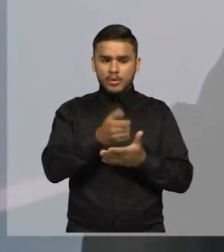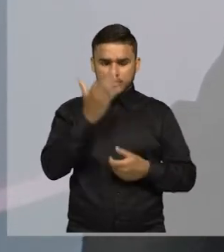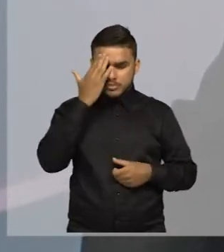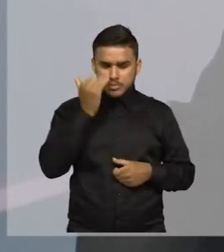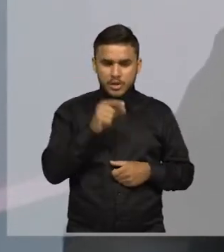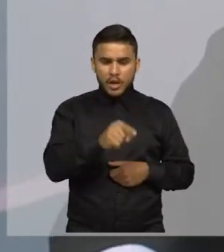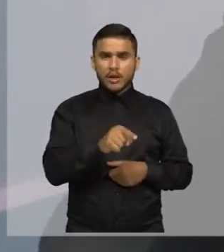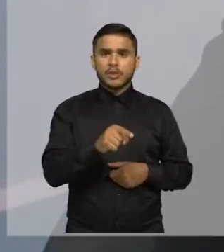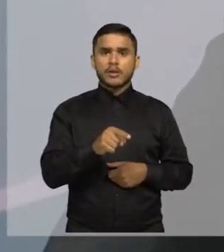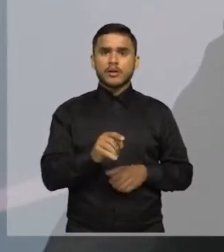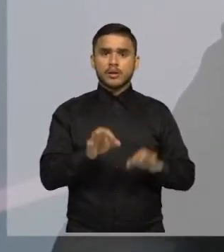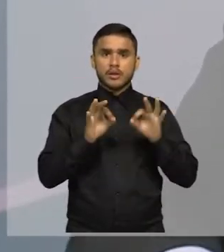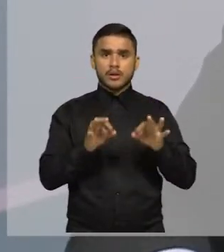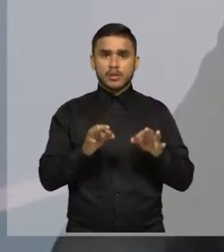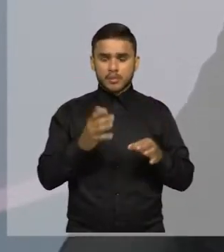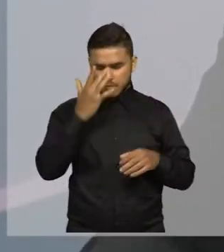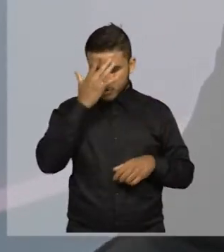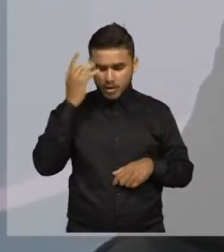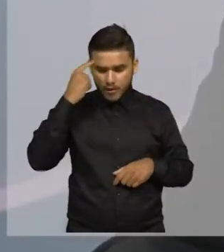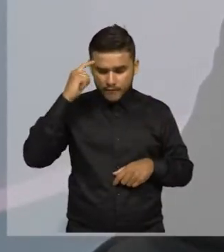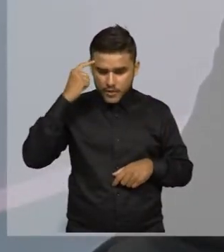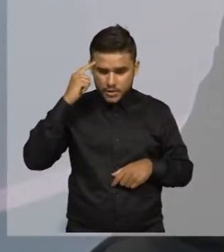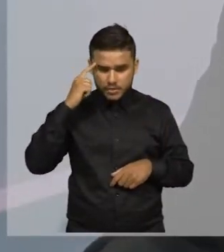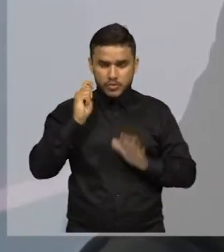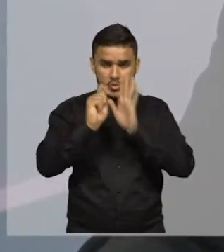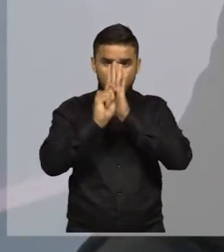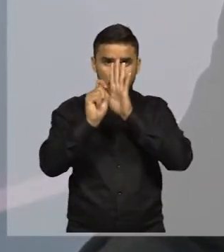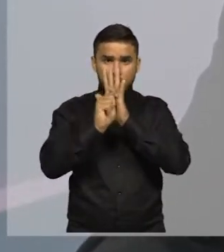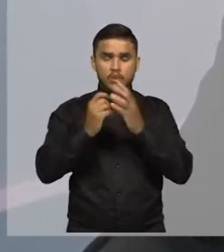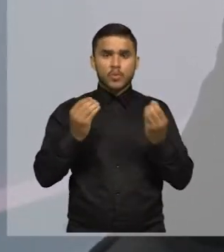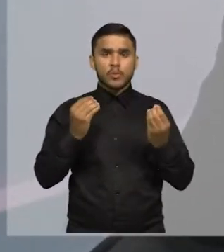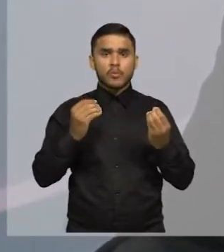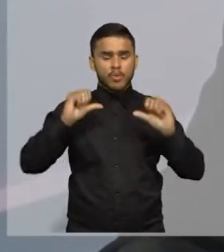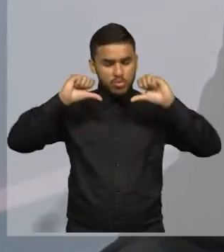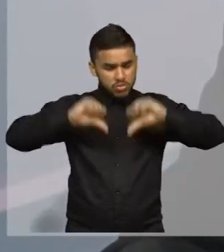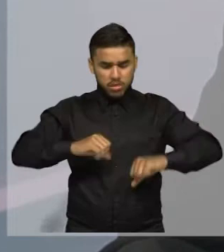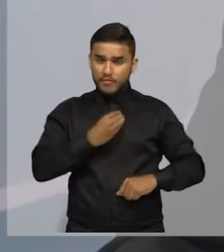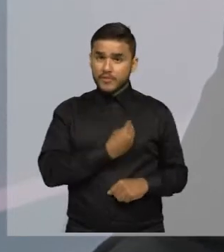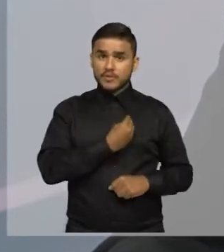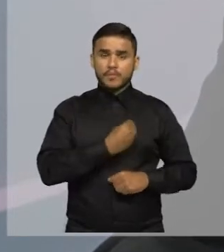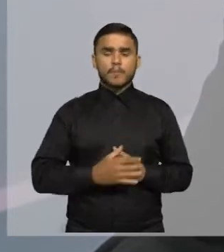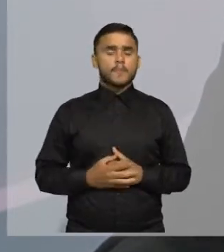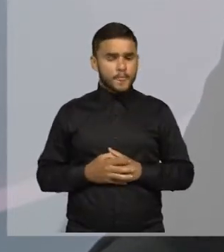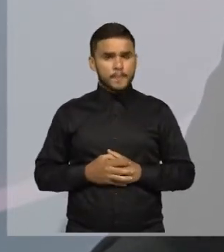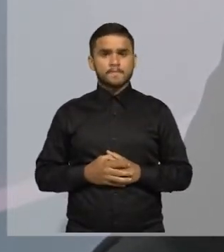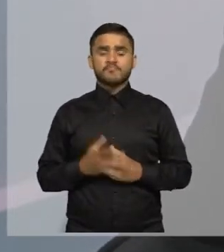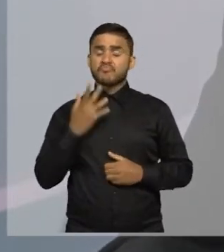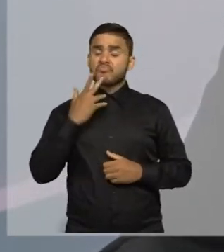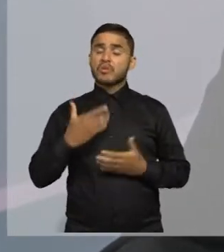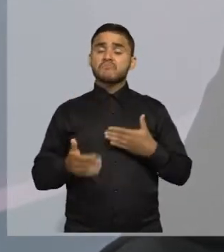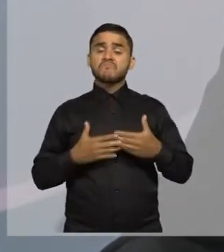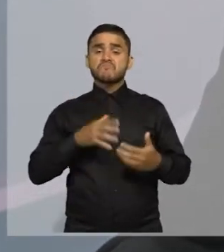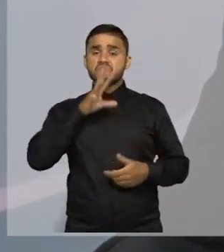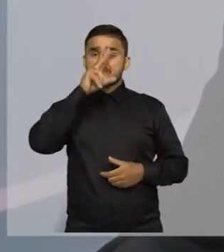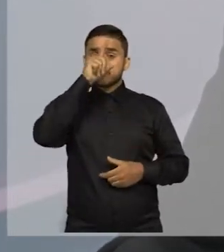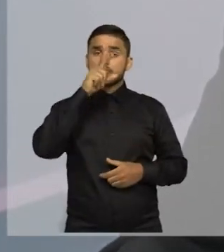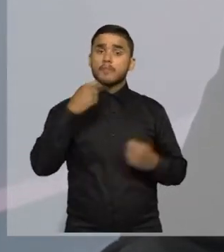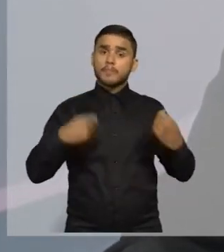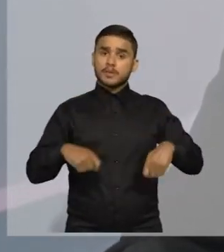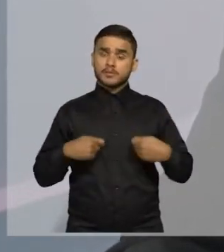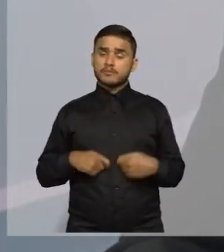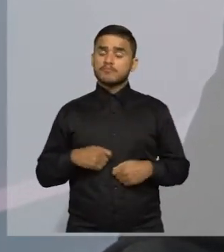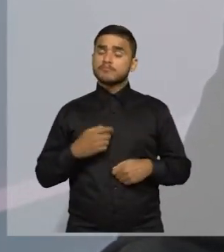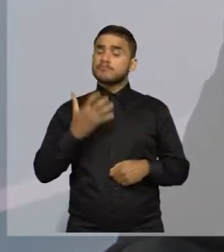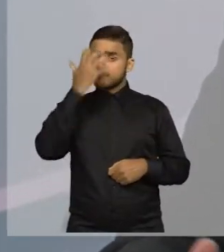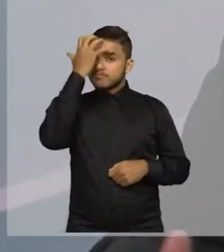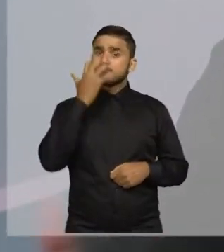sabe que aquilo prende a pessoa e acaba com a vida da pessoa. Então, essa desobediência social, essa desobediência civil precisava ser